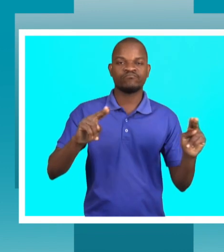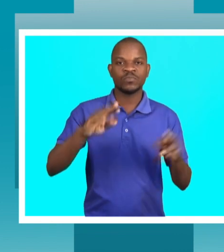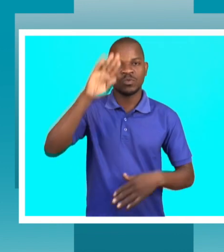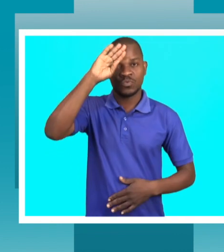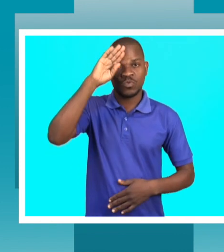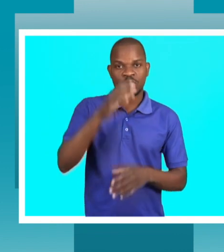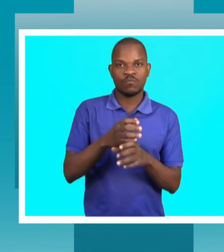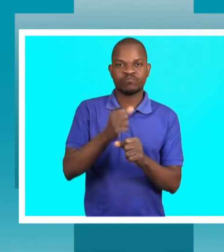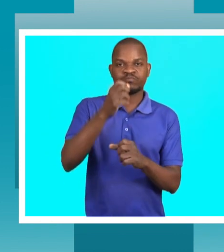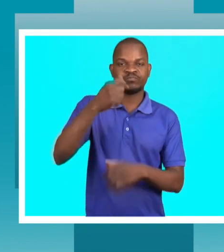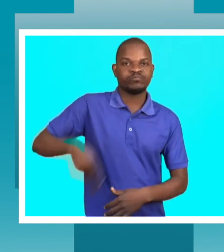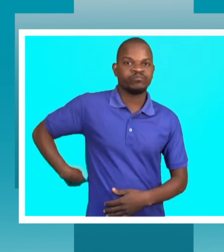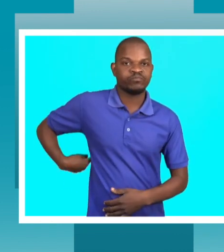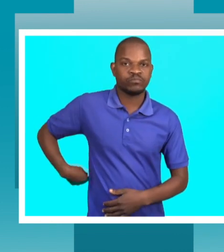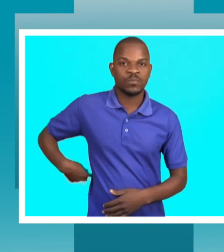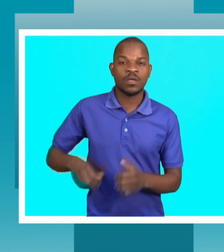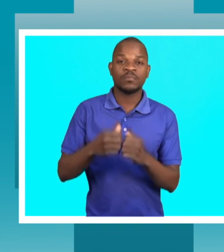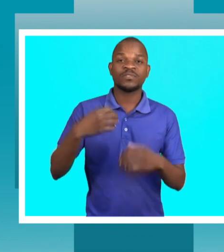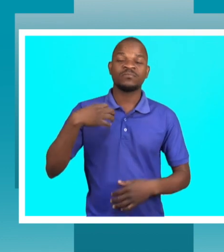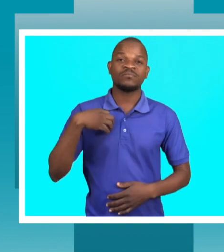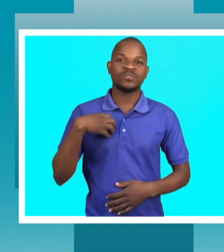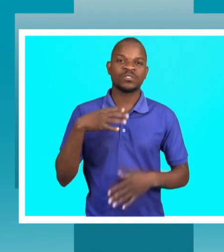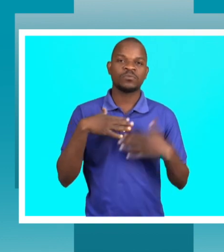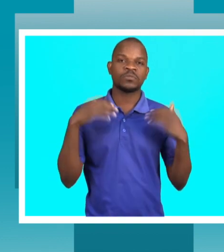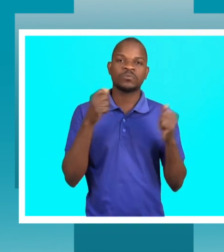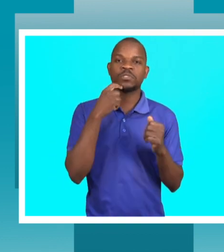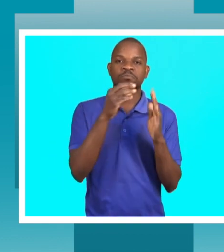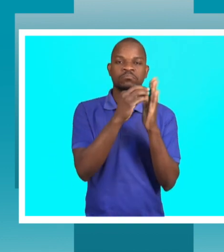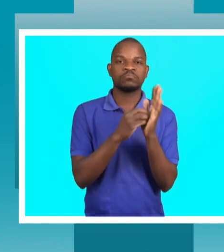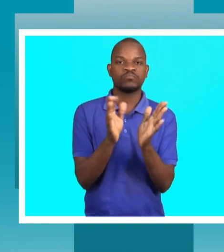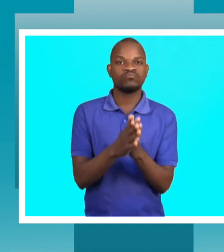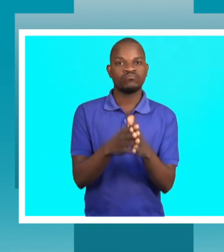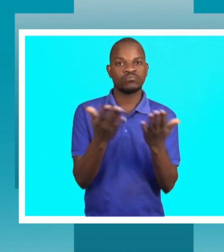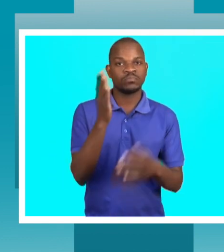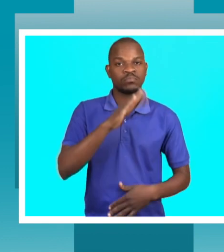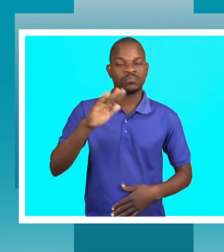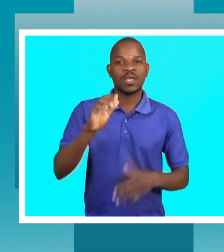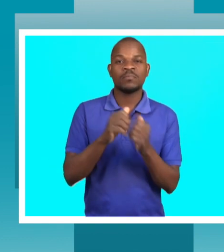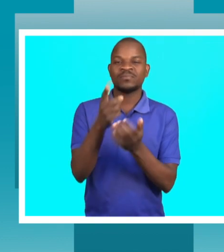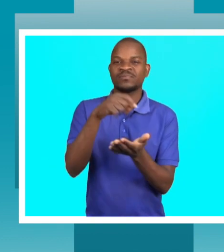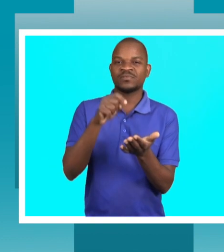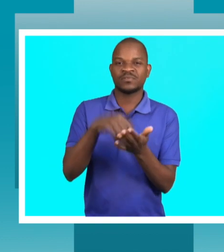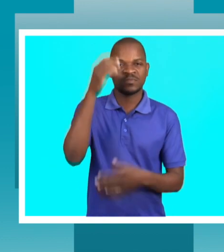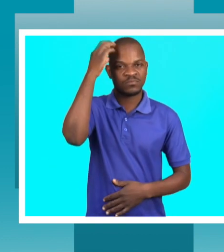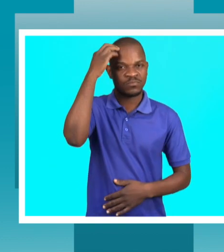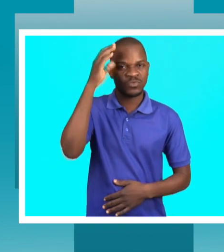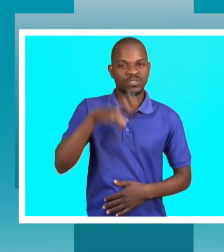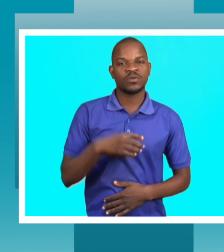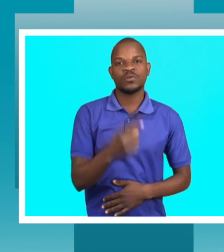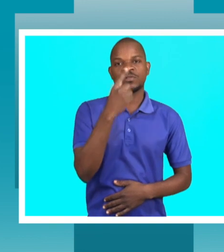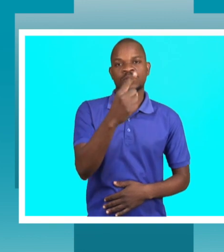o Dia Internacional da Lesão Medular, o Ministério da Saúde diz não ter dados nacionais. Porém, a cidade de Mocouto conta com